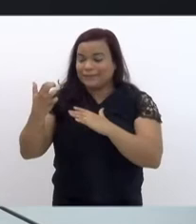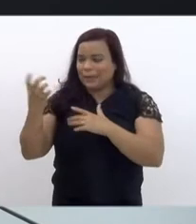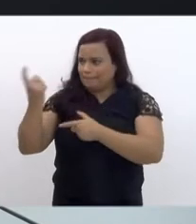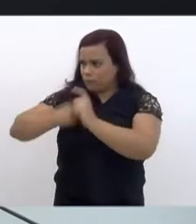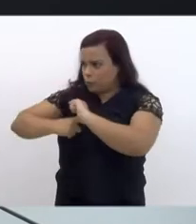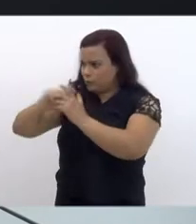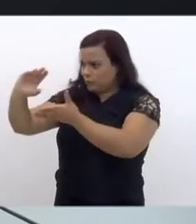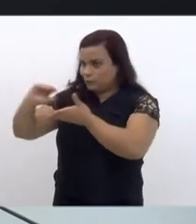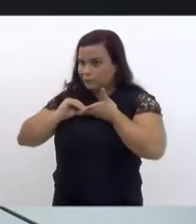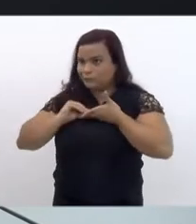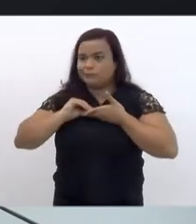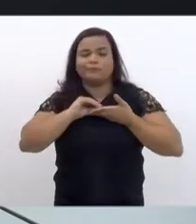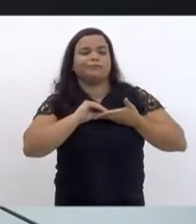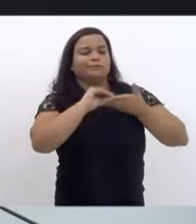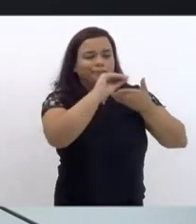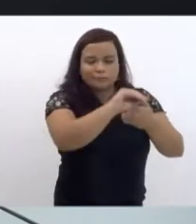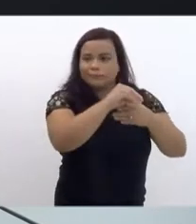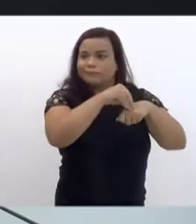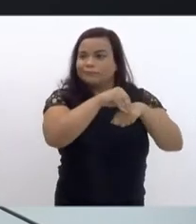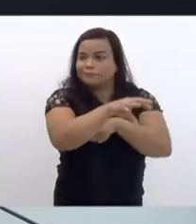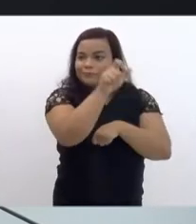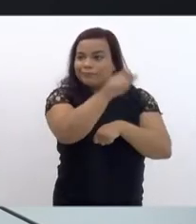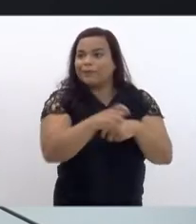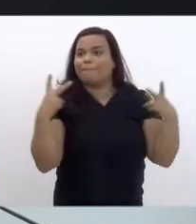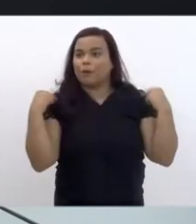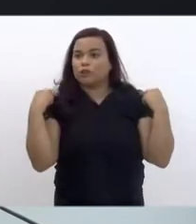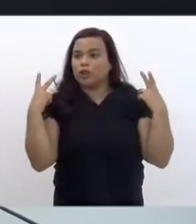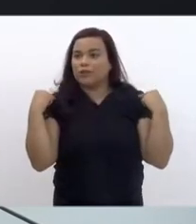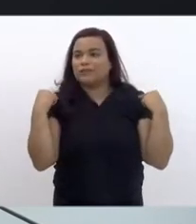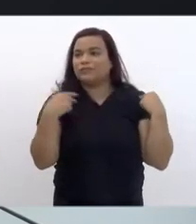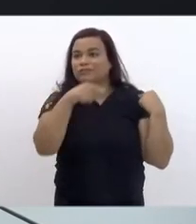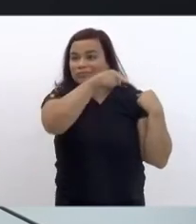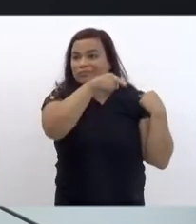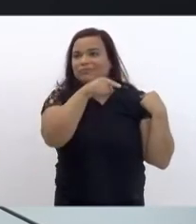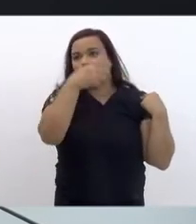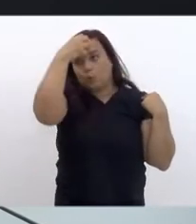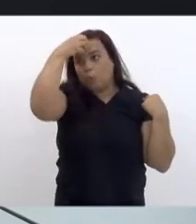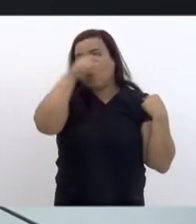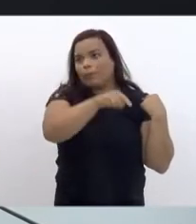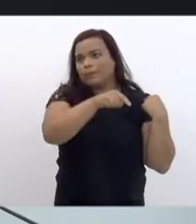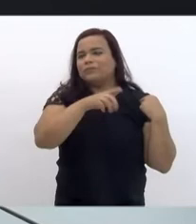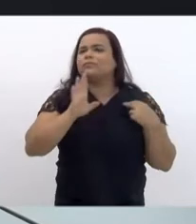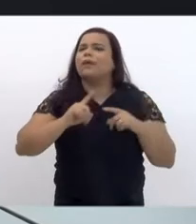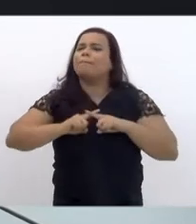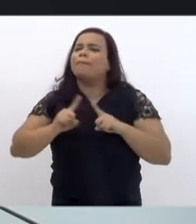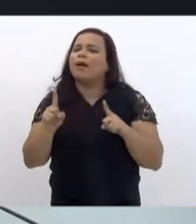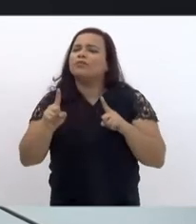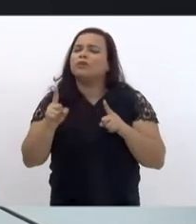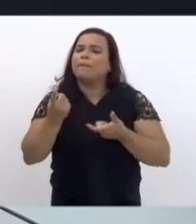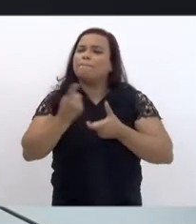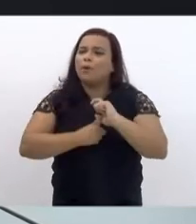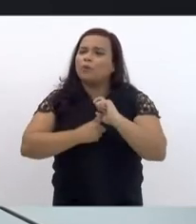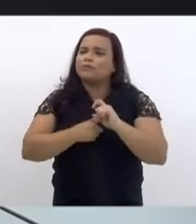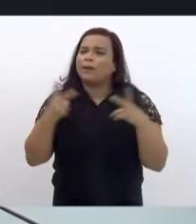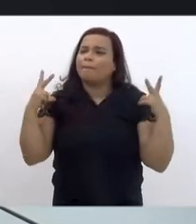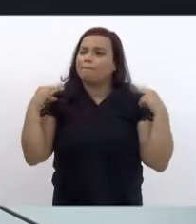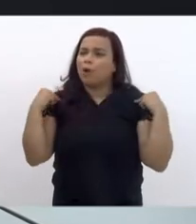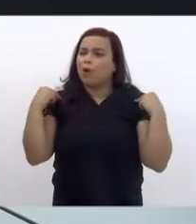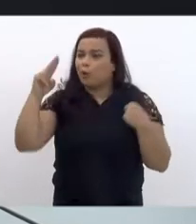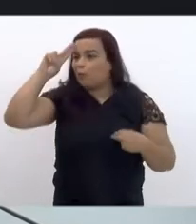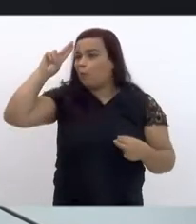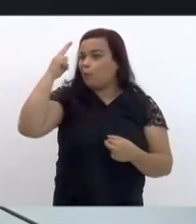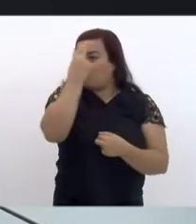para o motorista. Como é que ele vai multar o motorista do Uber? Ele vai pedir ao